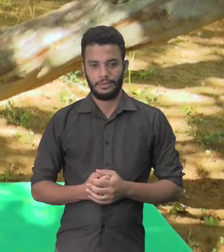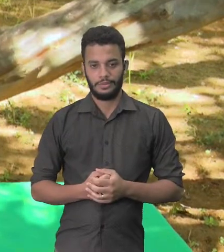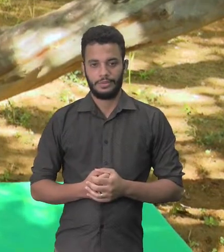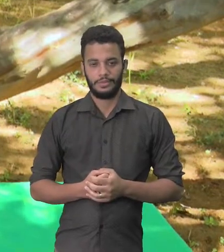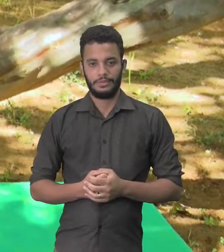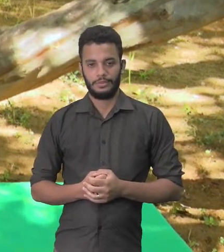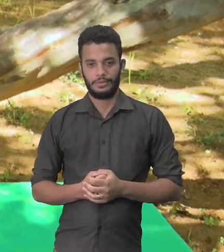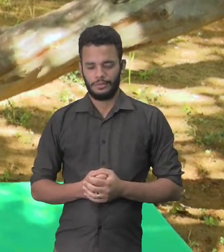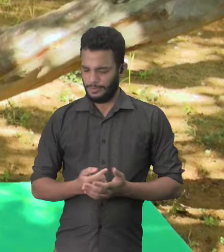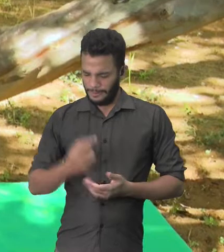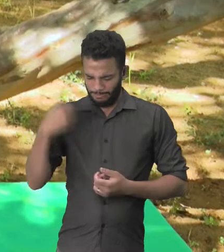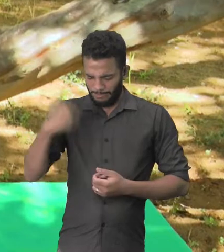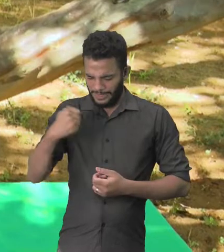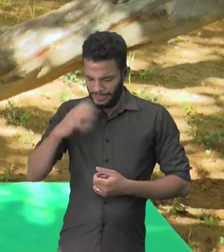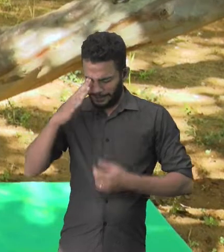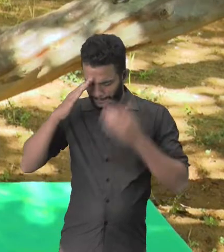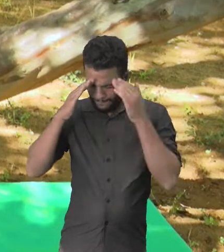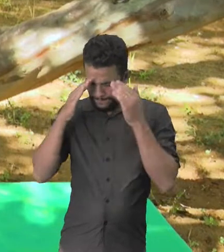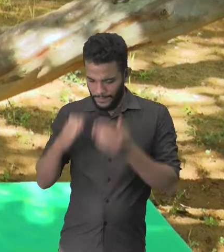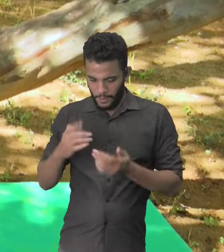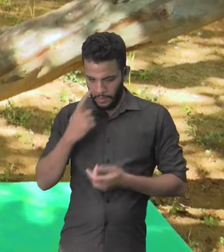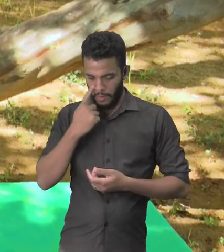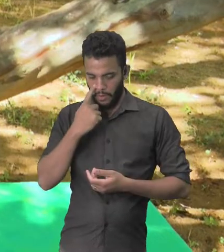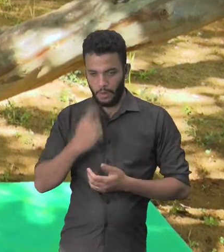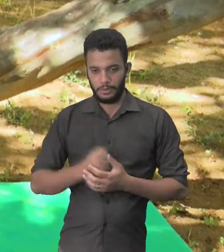Deixa eu me concentrar aqui, né?